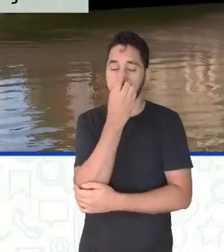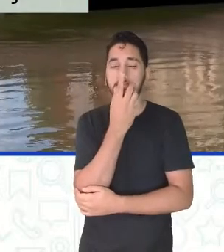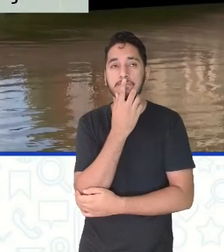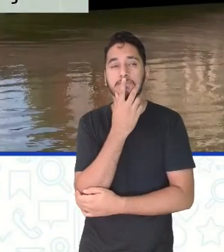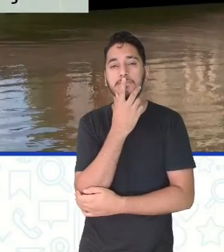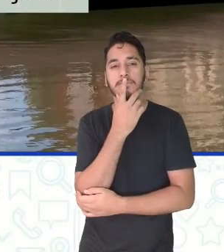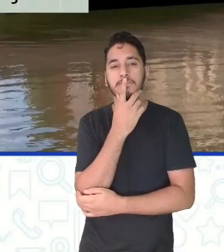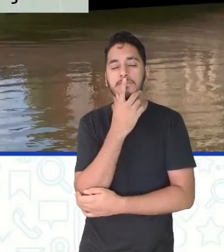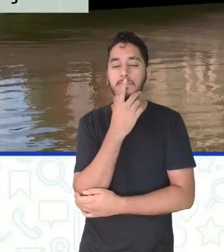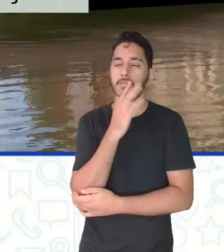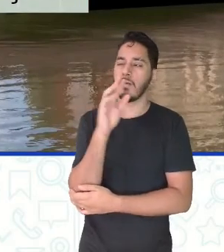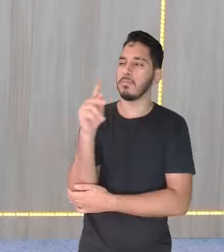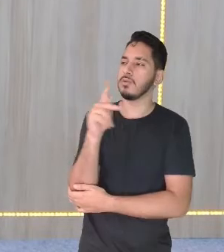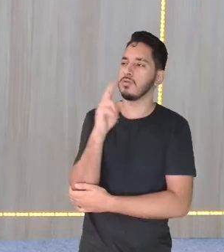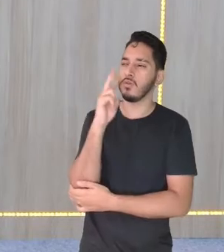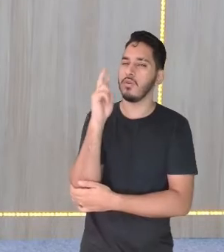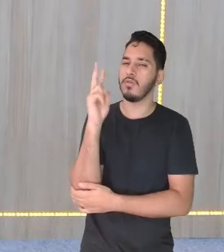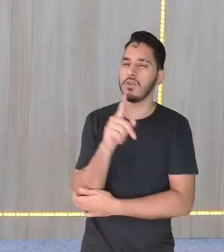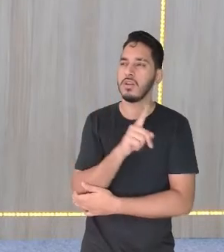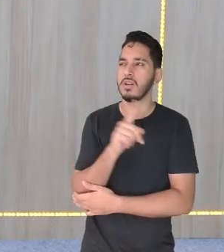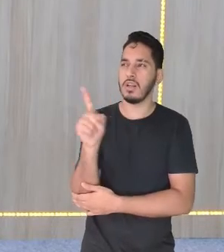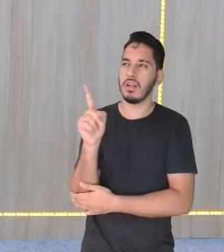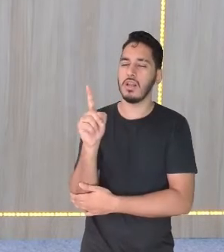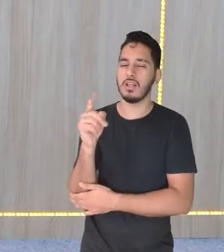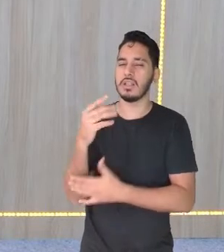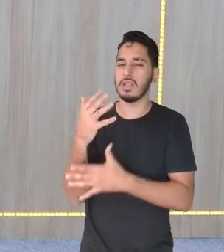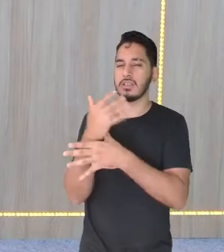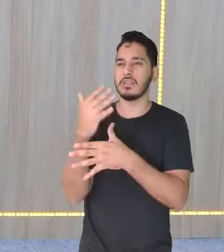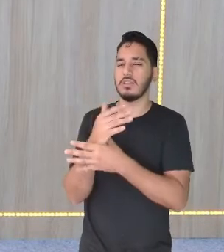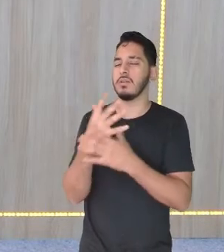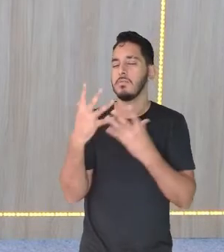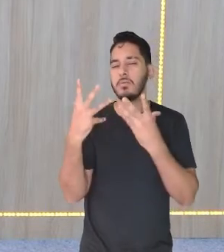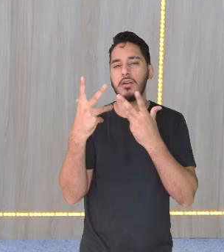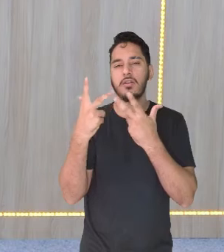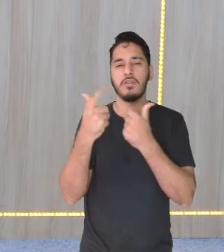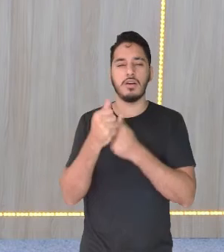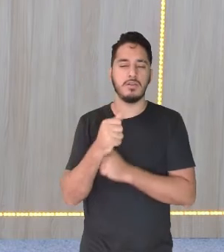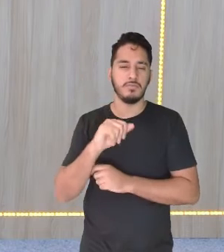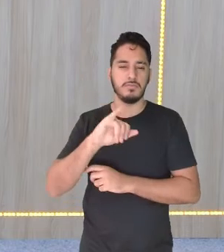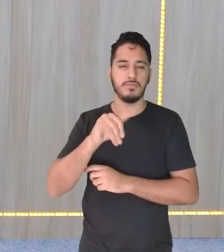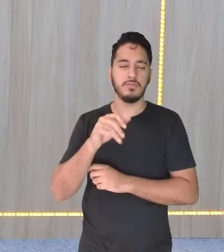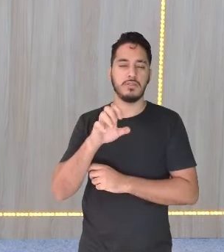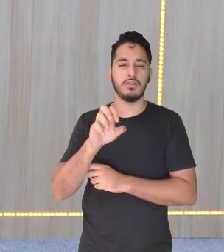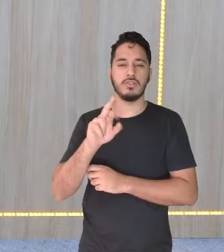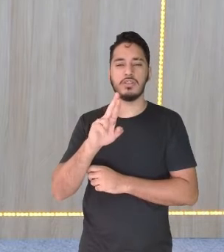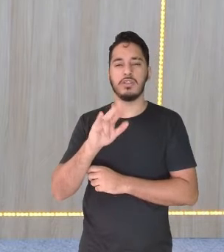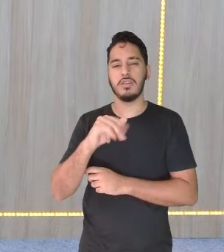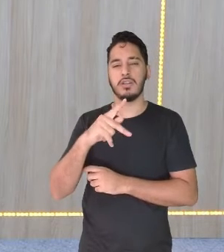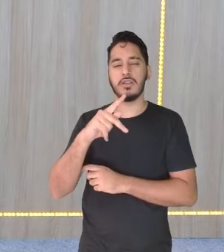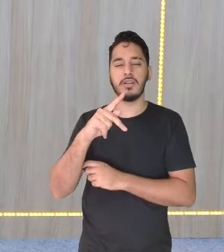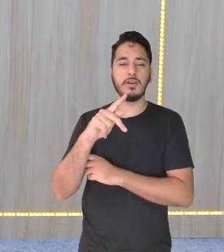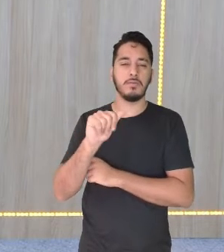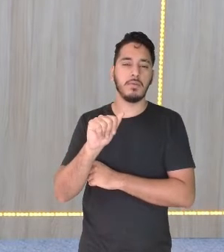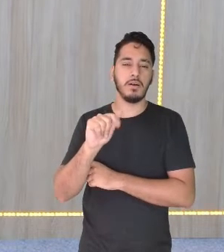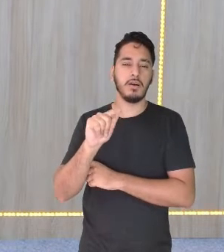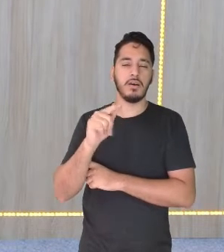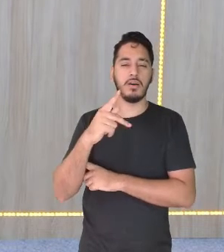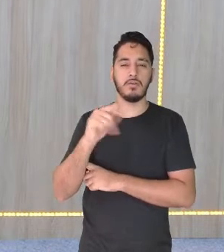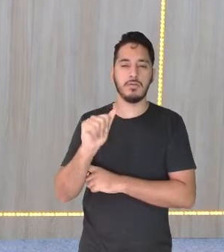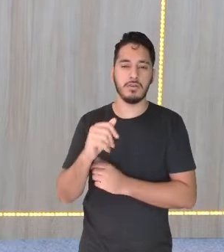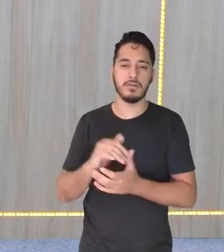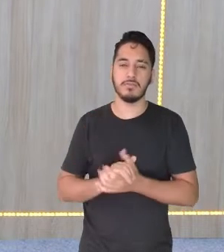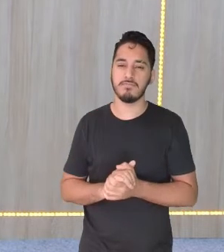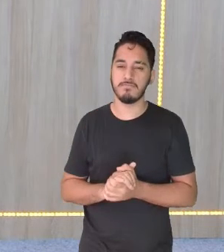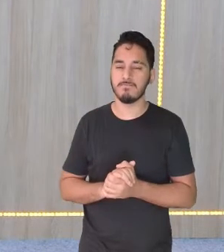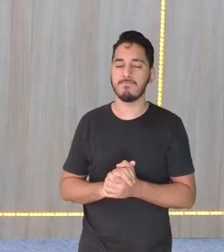professor, lá em Jericoacoara, no Ceará. Que coisa maravilhosa, viu? Saudade de Jeri. Saudade de Jeri.